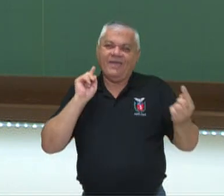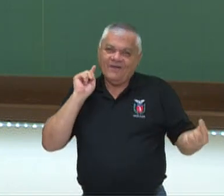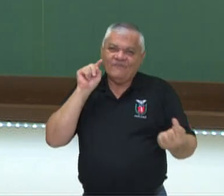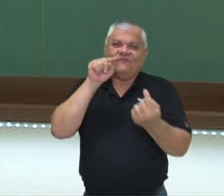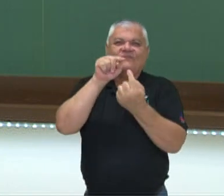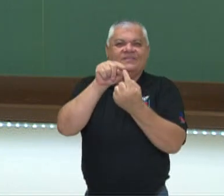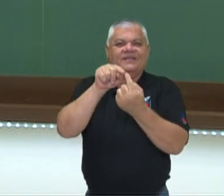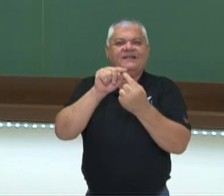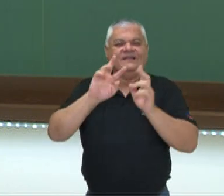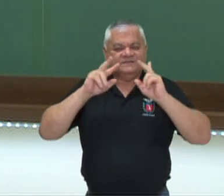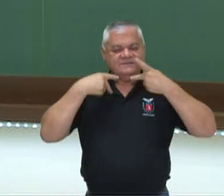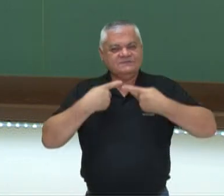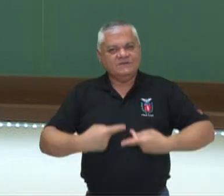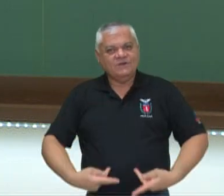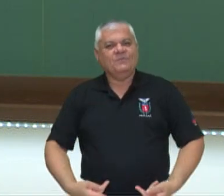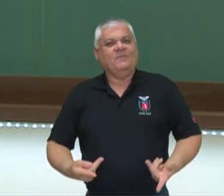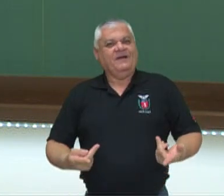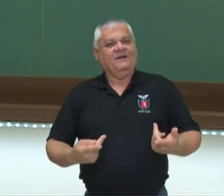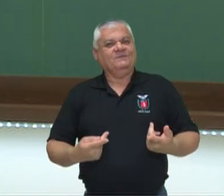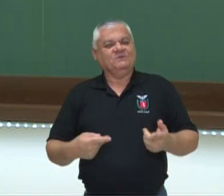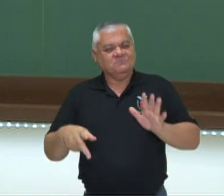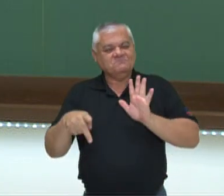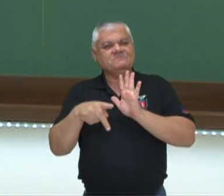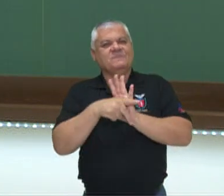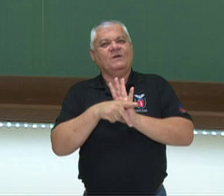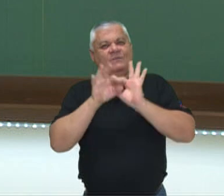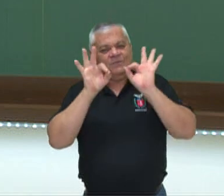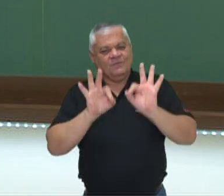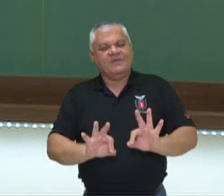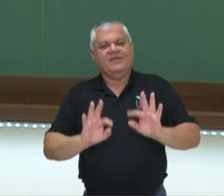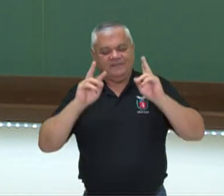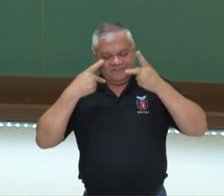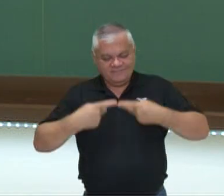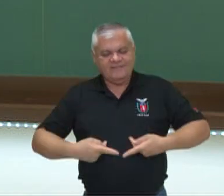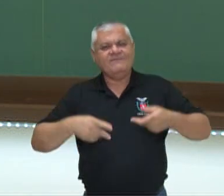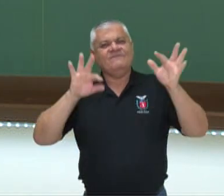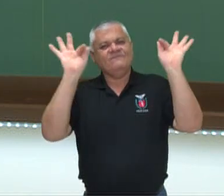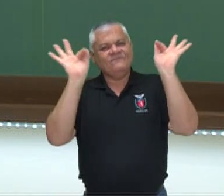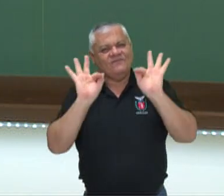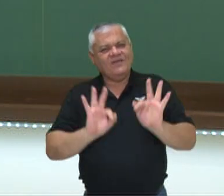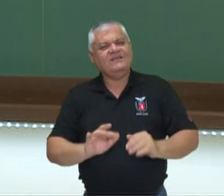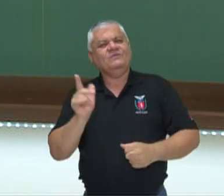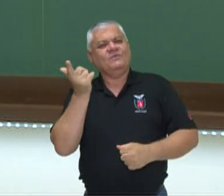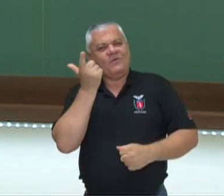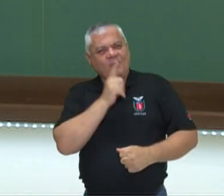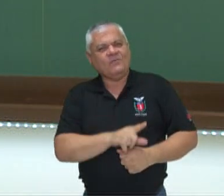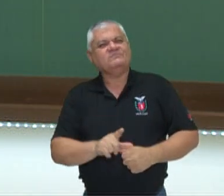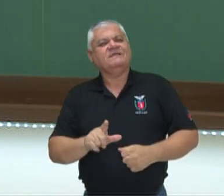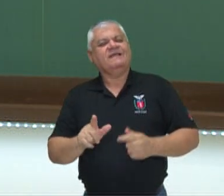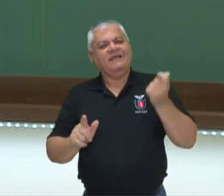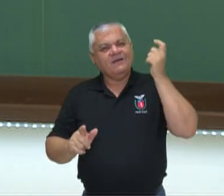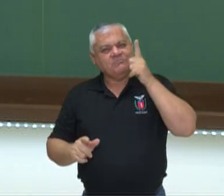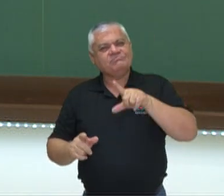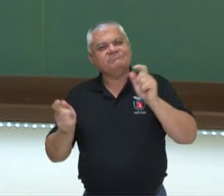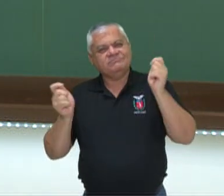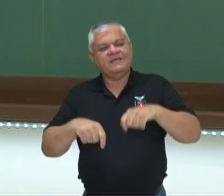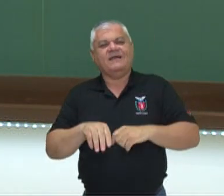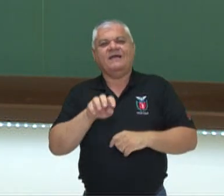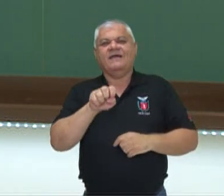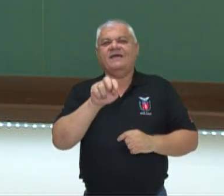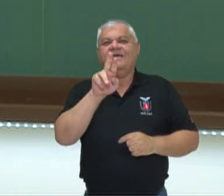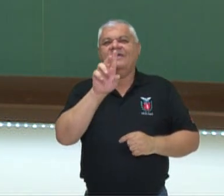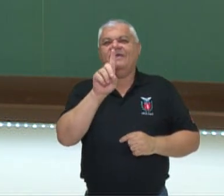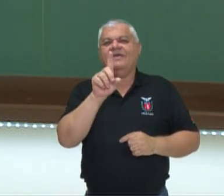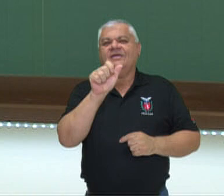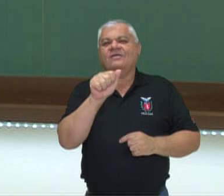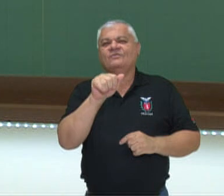finalidade do ser humano como a finalidade de ser feliz, de atingir a felicidade, a eudaimonia.